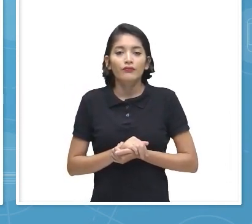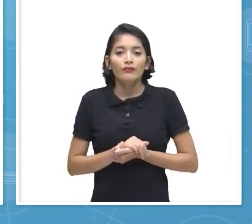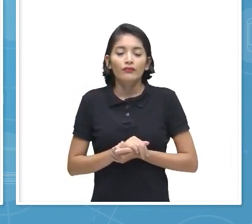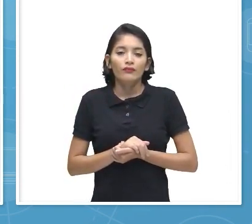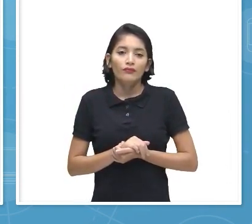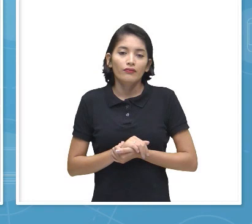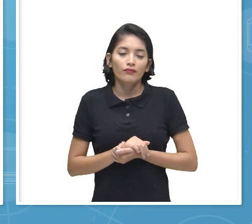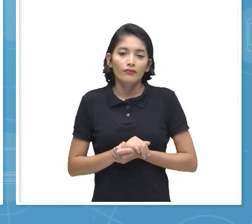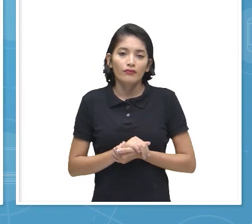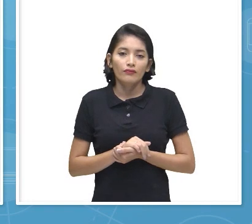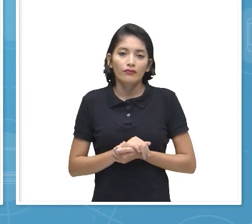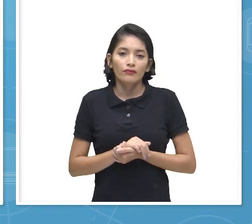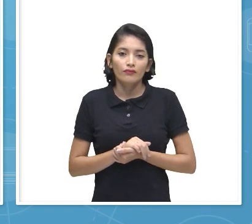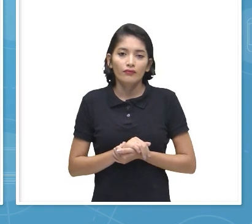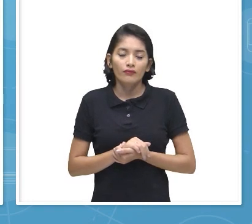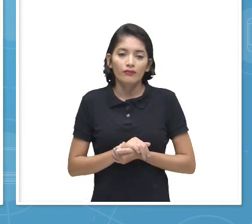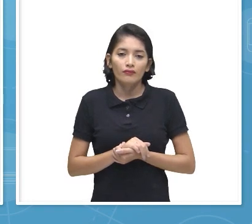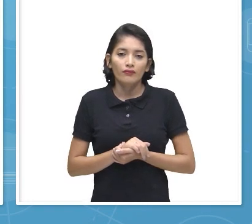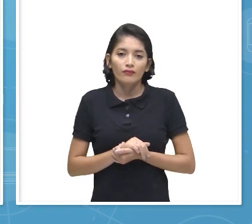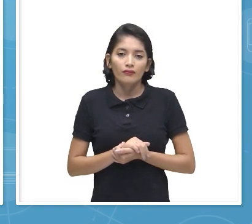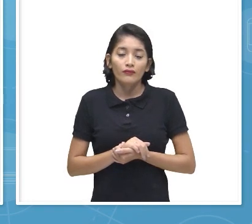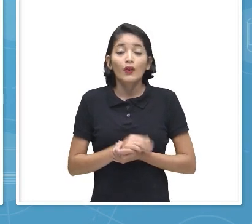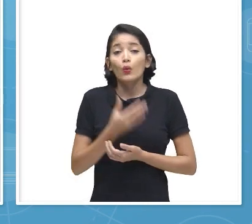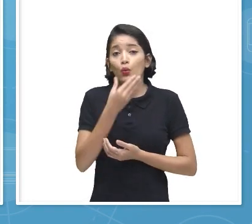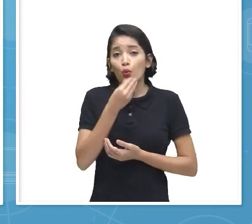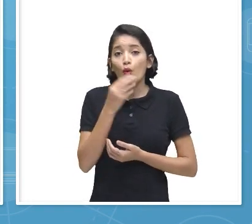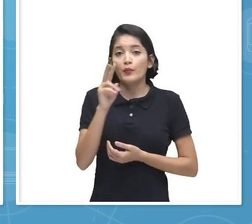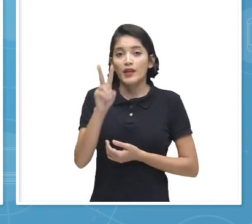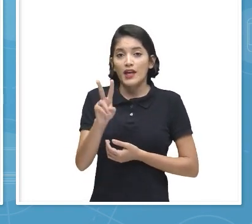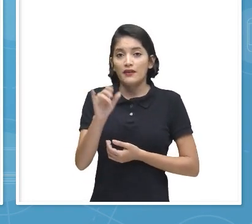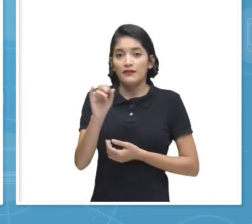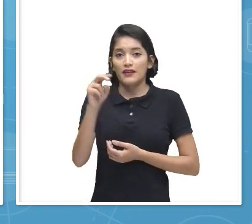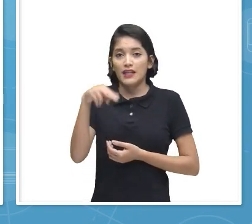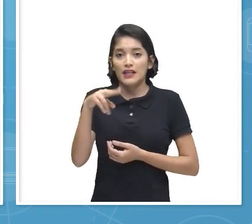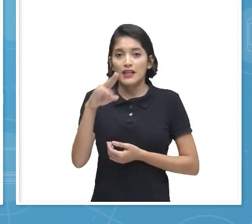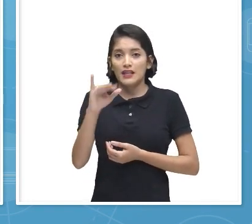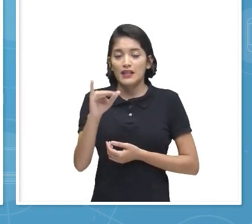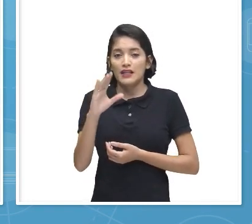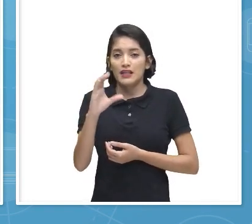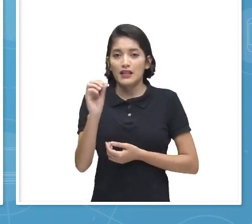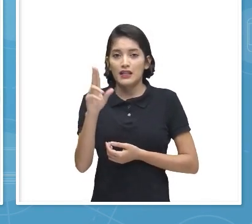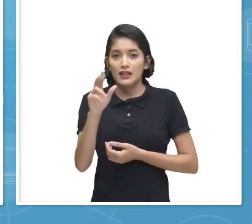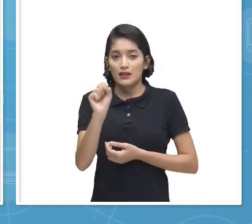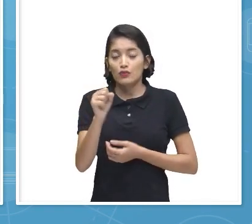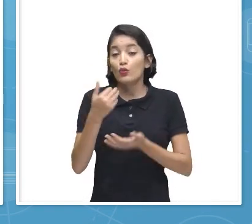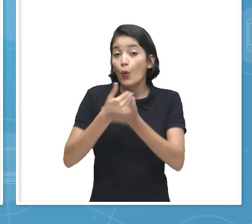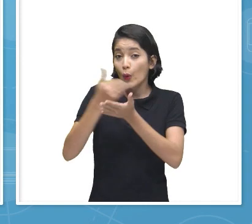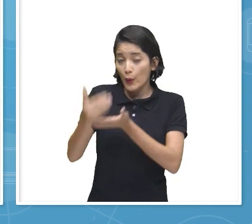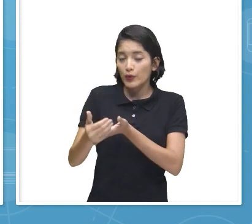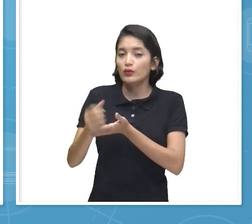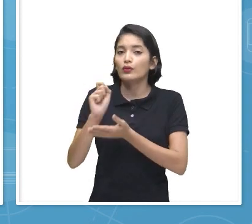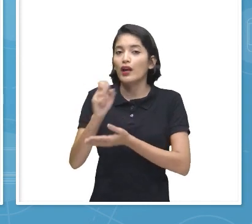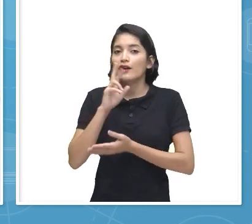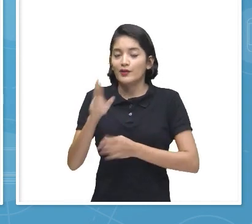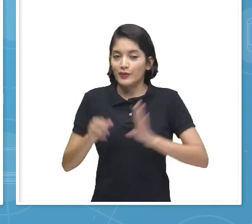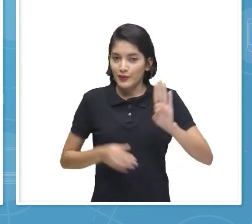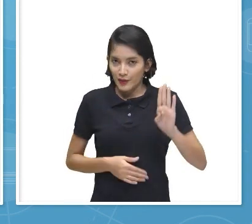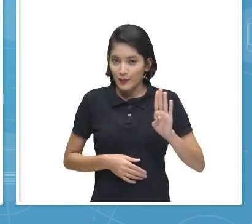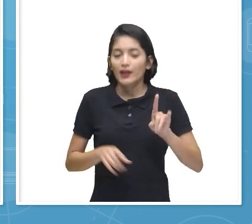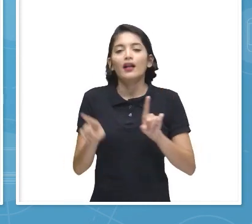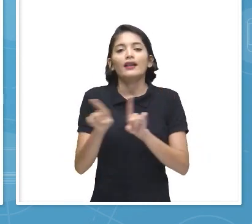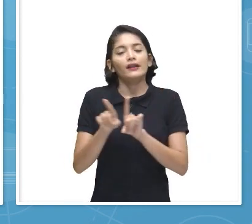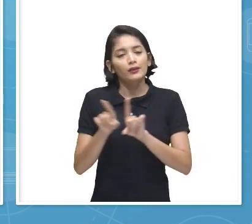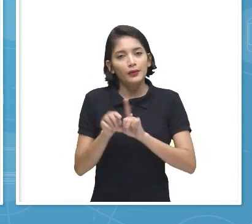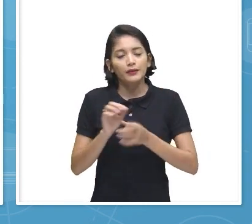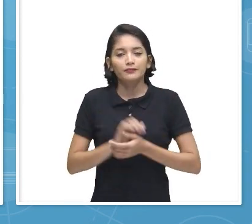que... Não, era um rapaz, era o Vinícius que abriu a interatividade, o Vinícius colocou letra B, assim